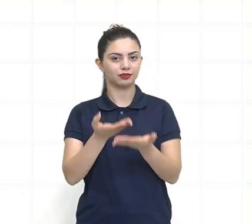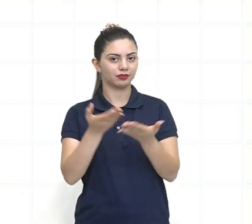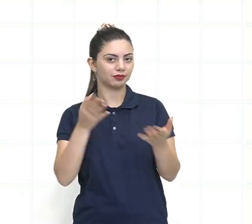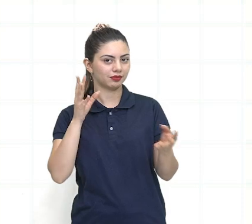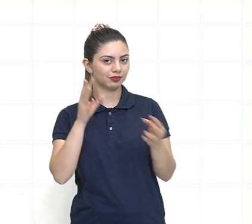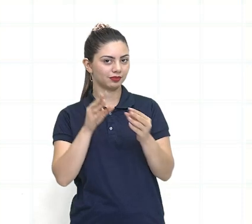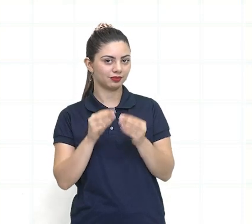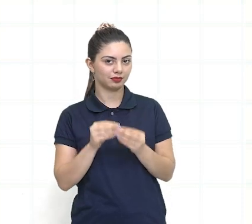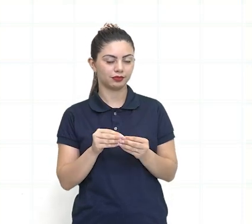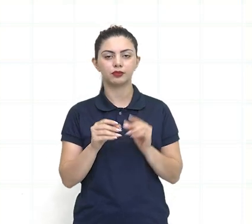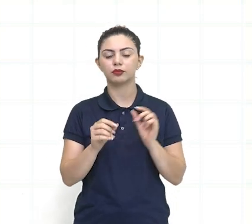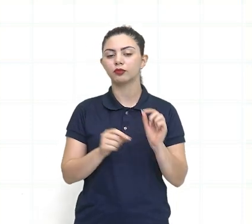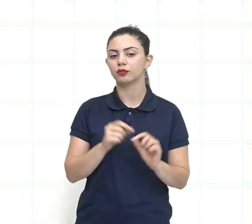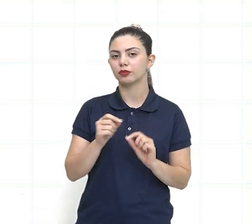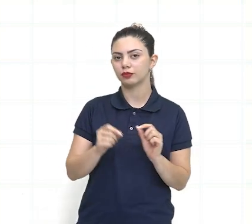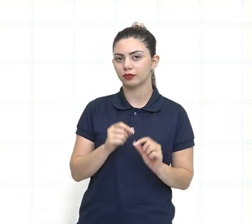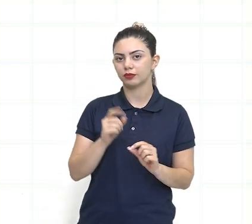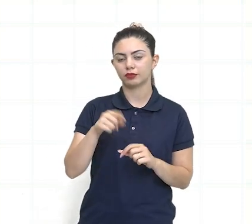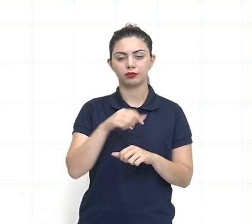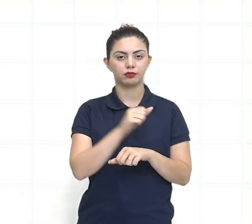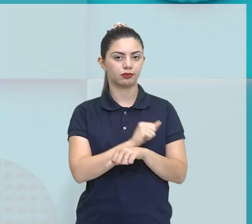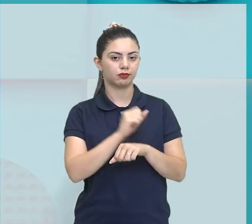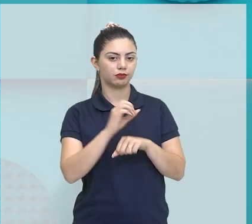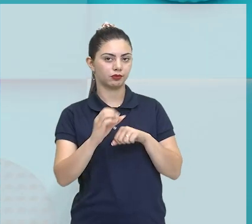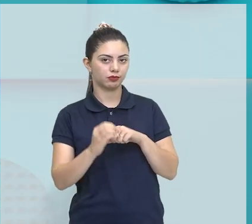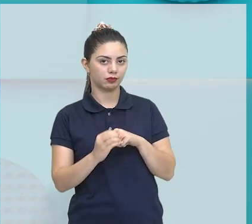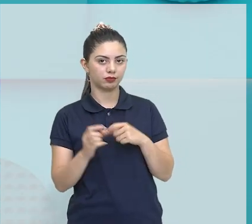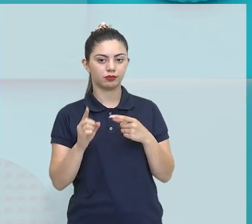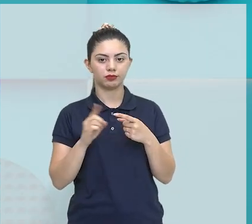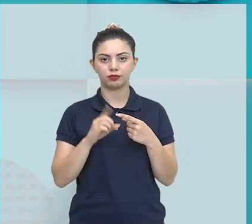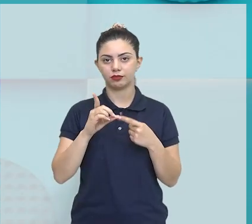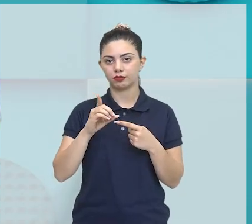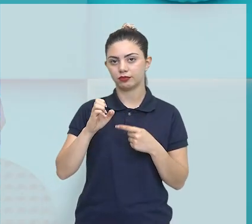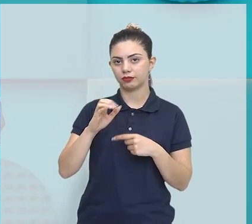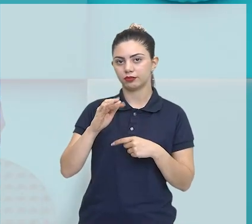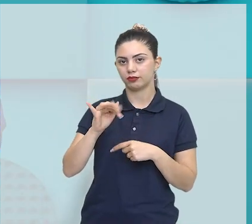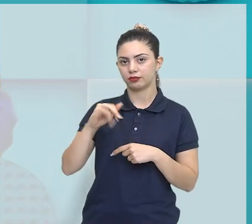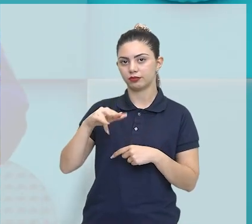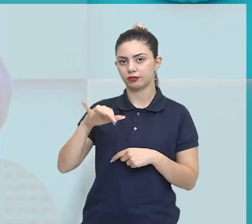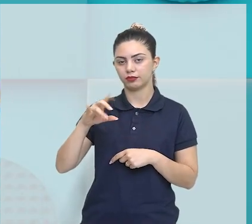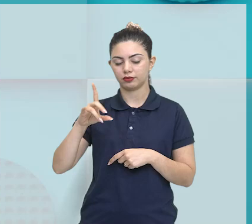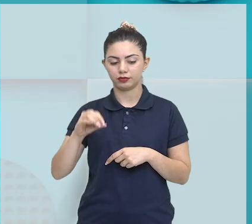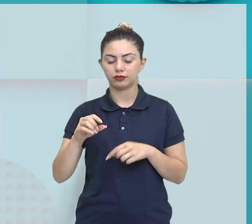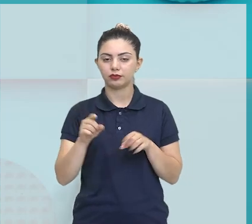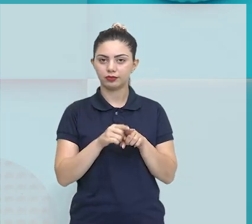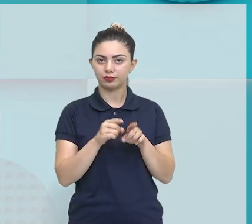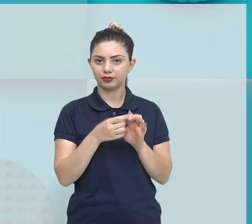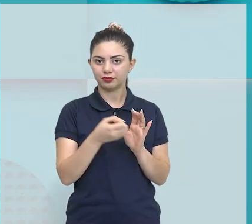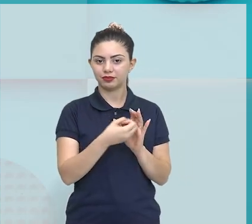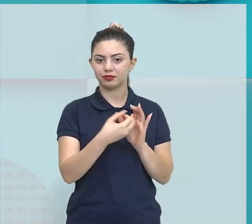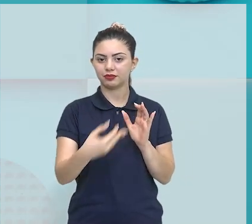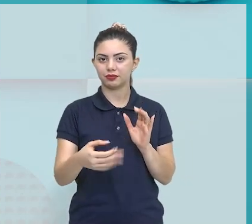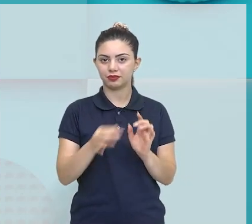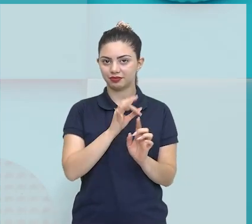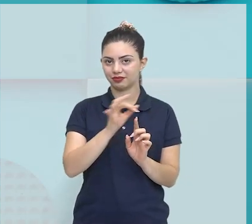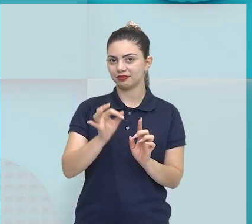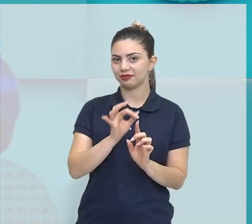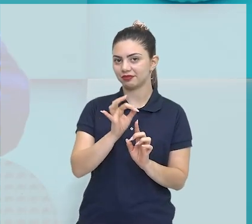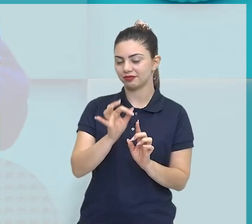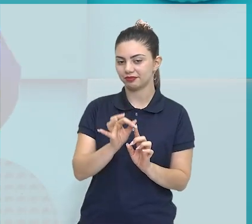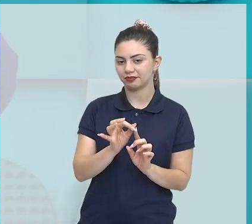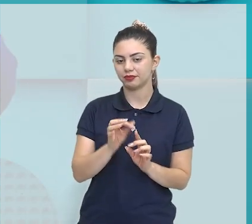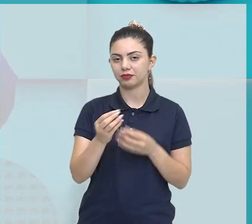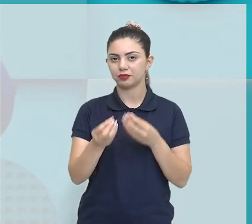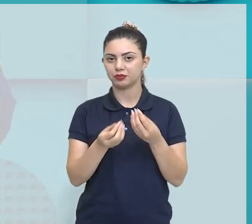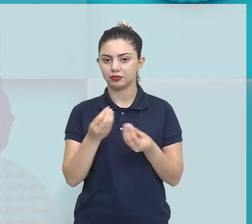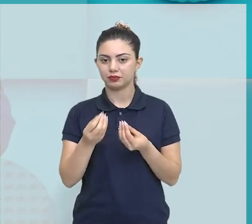perfeitamente o que é o artigo definido e as suas características e a propriedade que ele tem